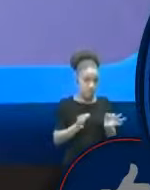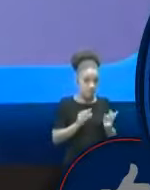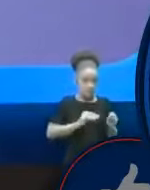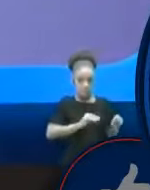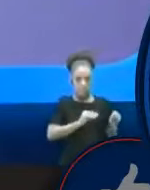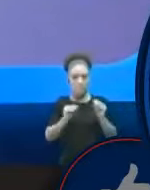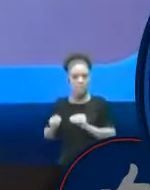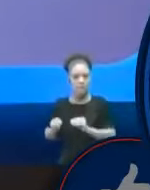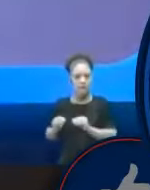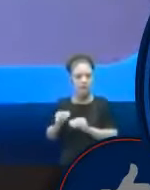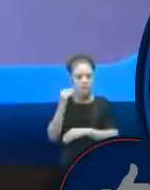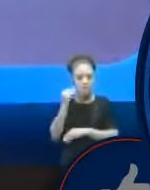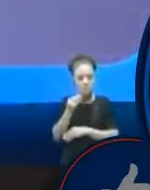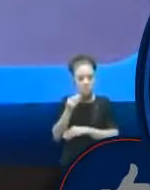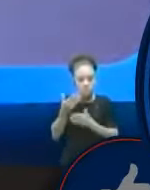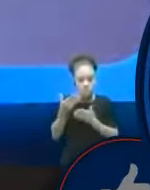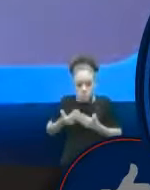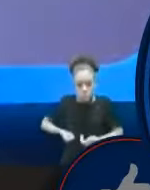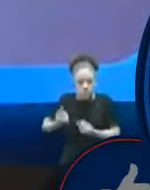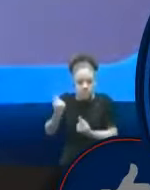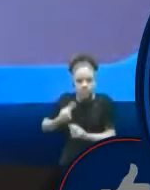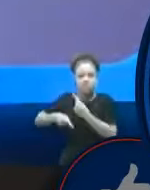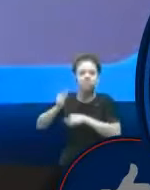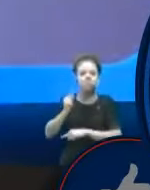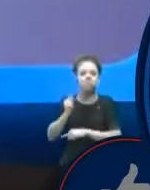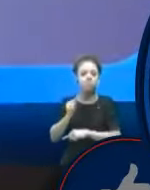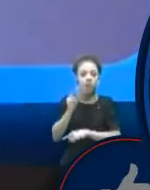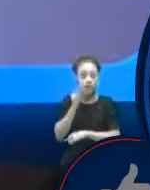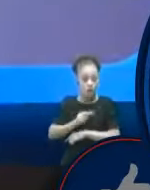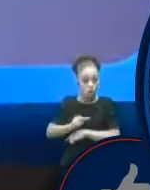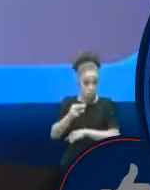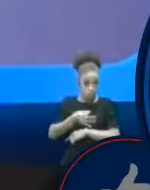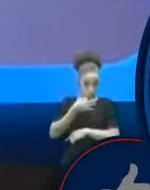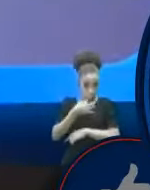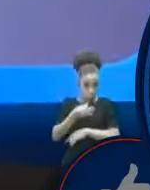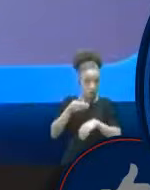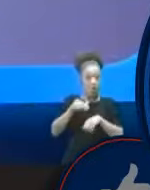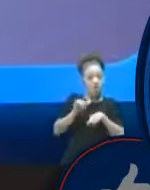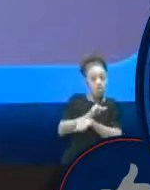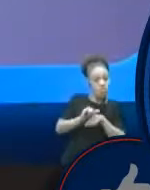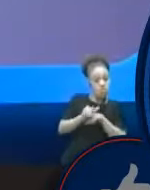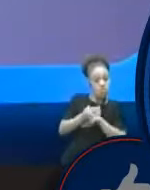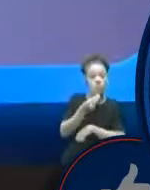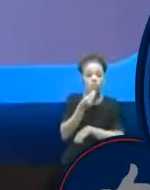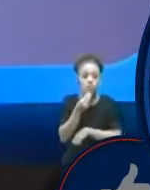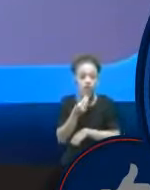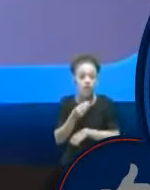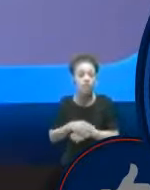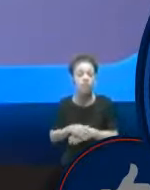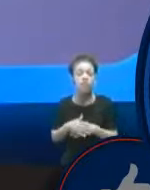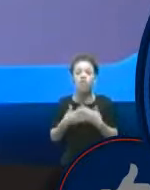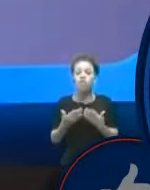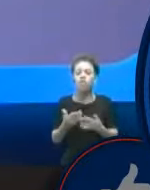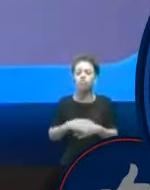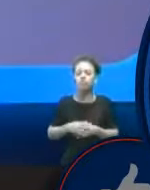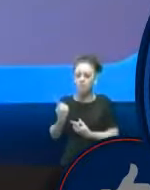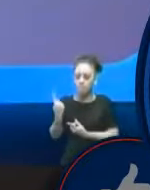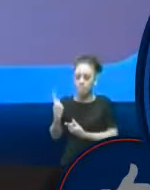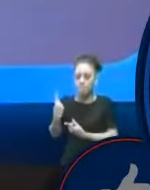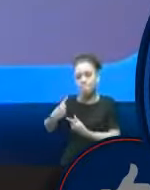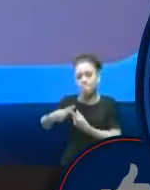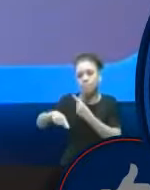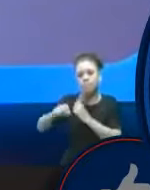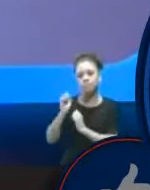experiência personalizada. É igual uma Amazon, né, galera? Com focando essa no visão cliente estratégica que a gente vai destravar o crescimento